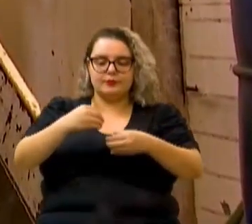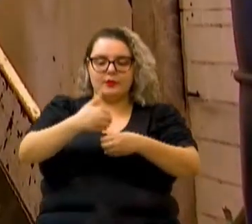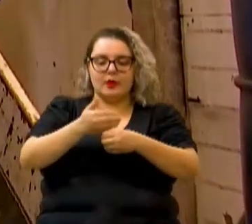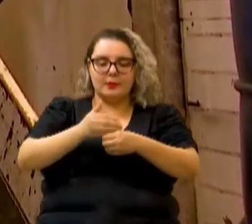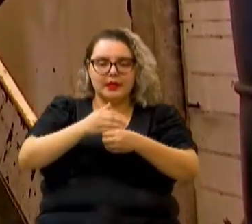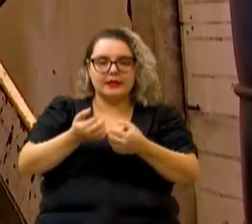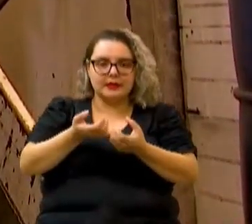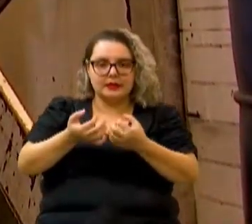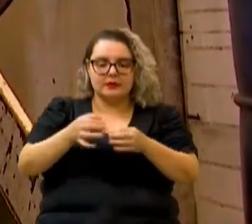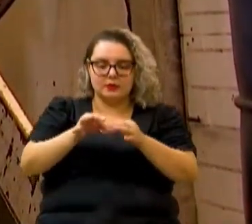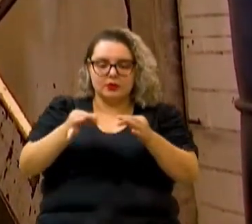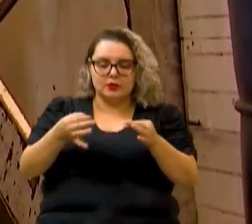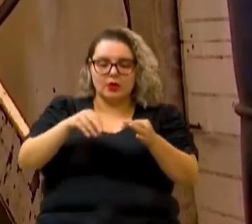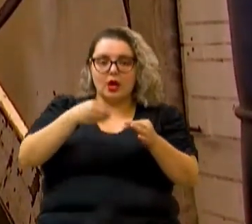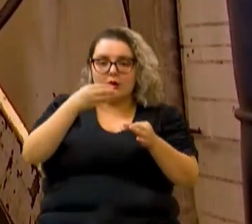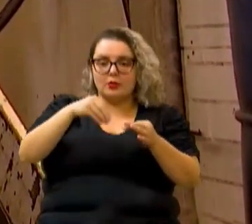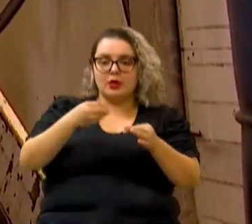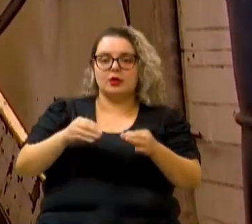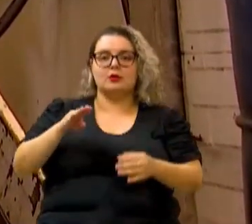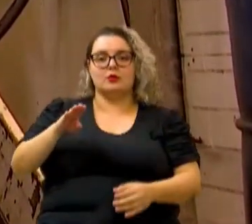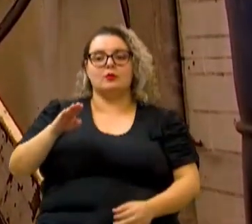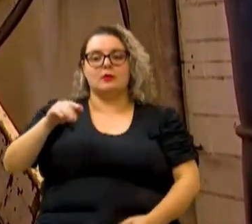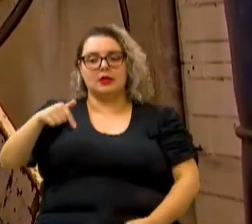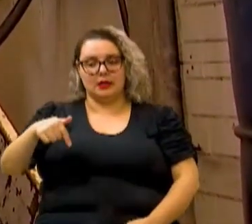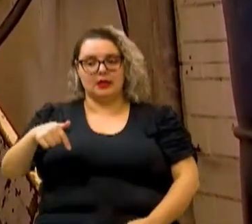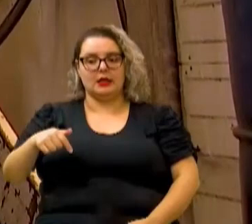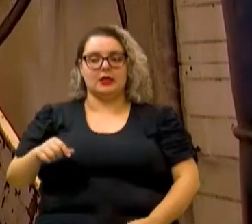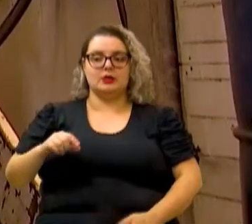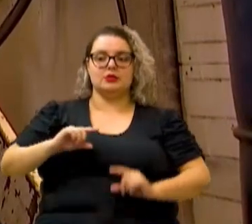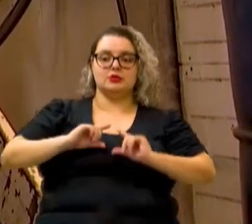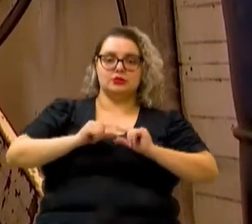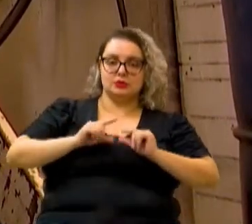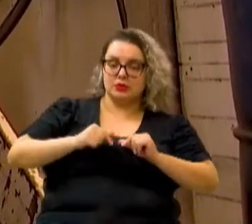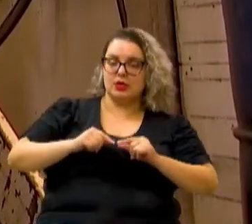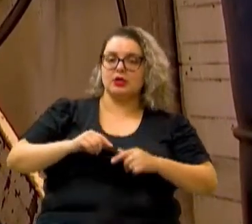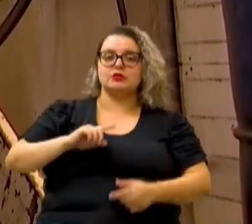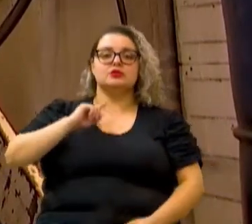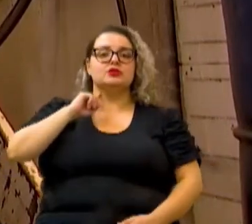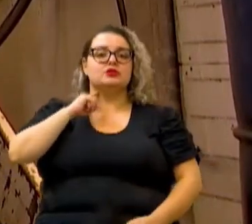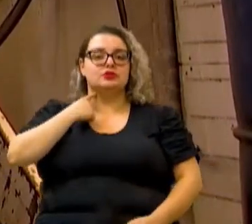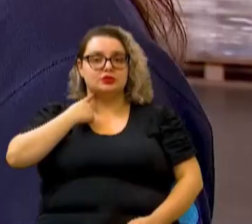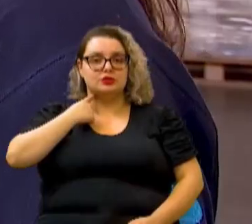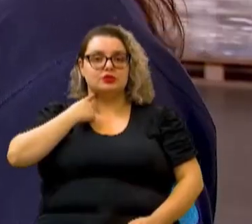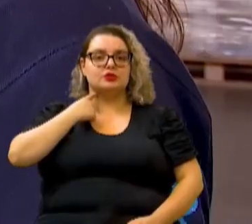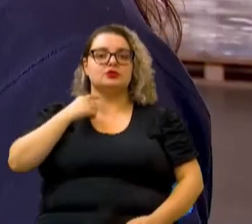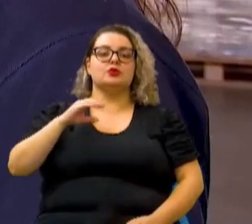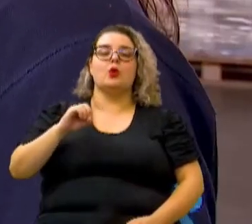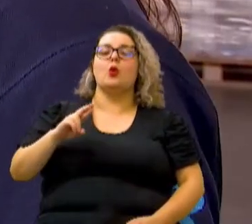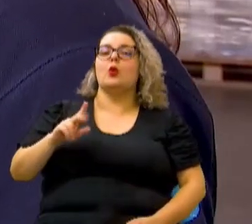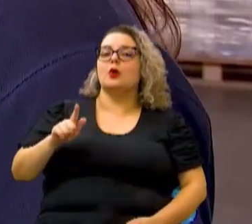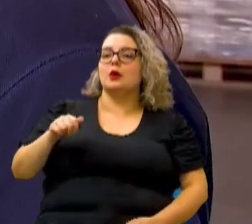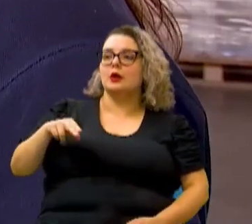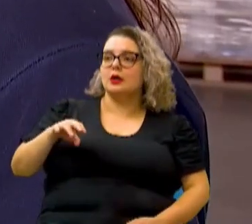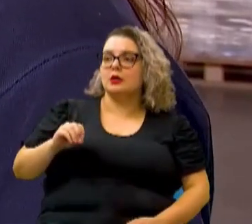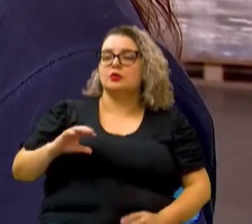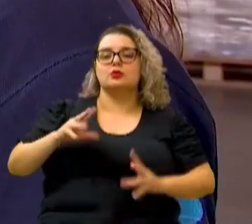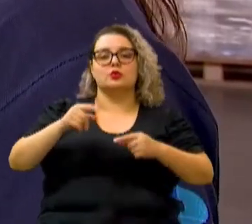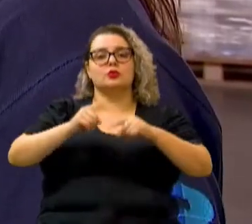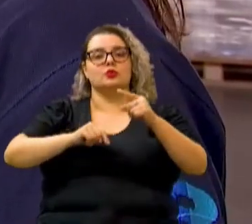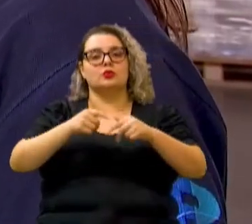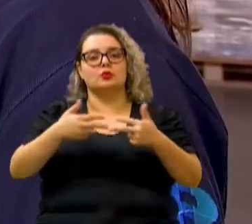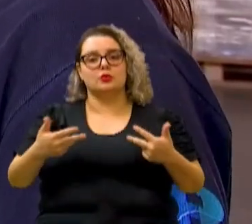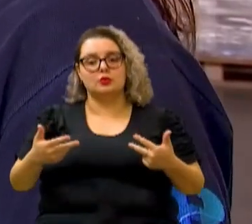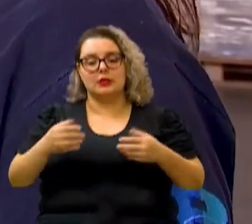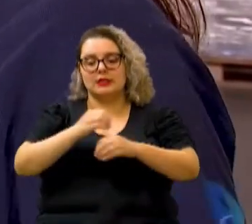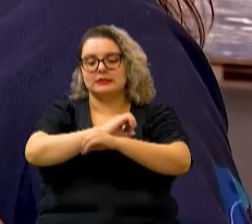matéria-prima reciclada e também utilizamos um aditivo, o BQ de Israel, que é de lixo orgânico. E